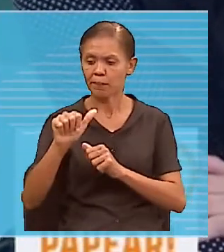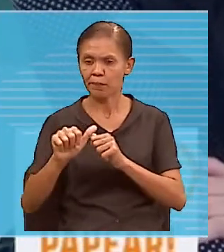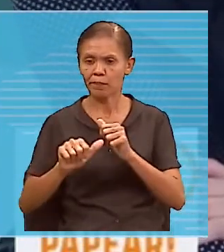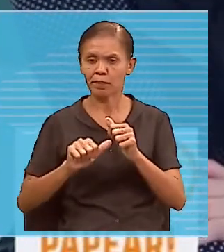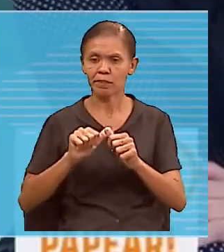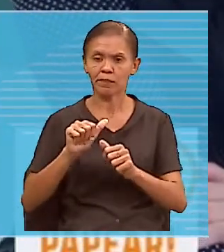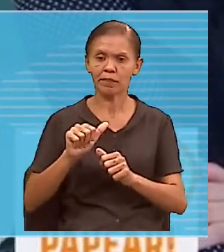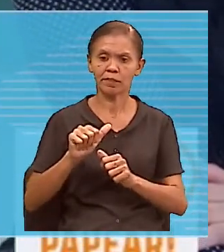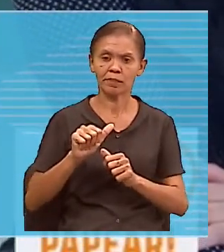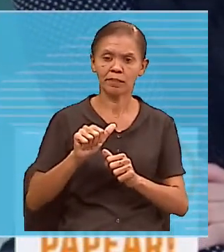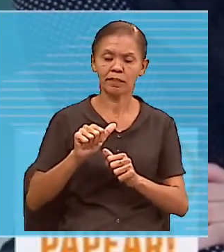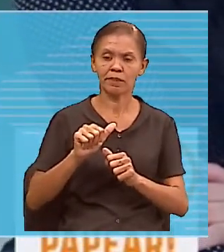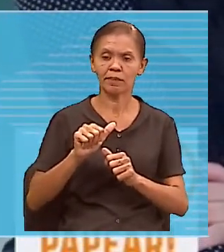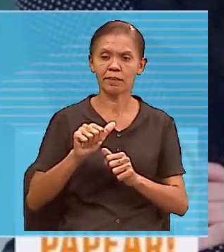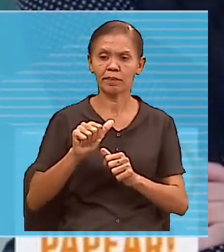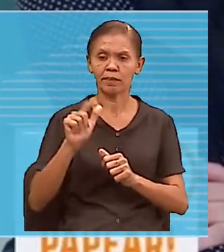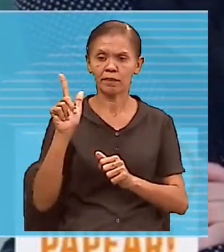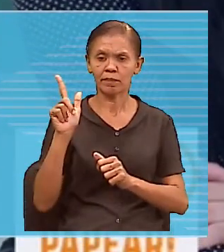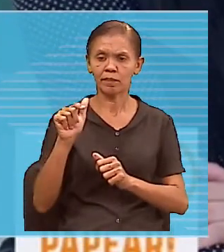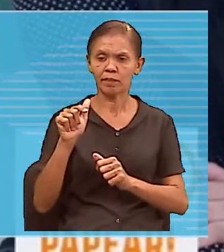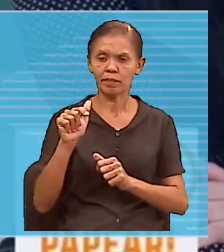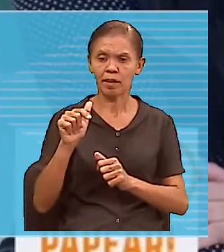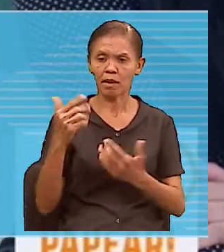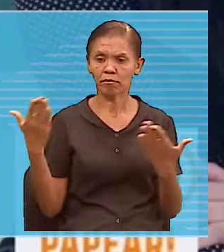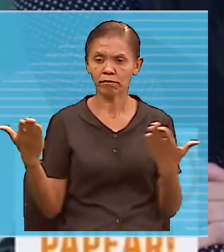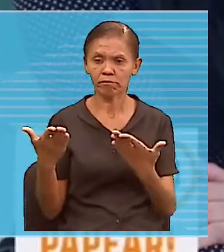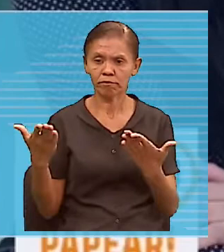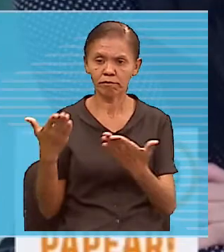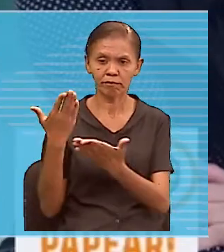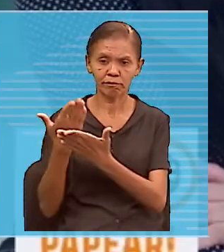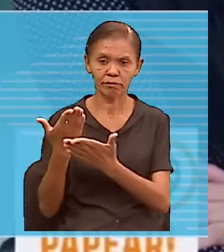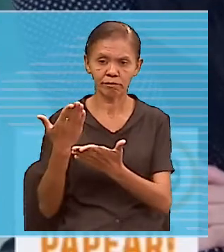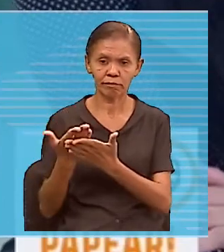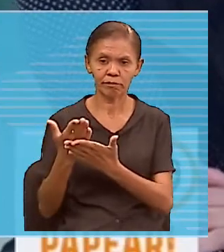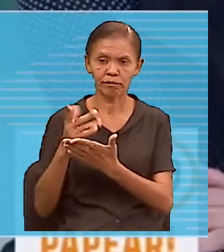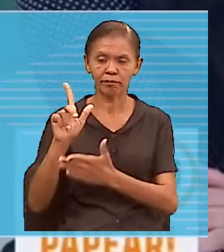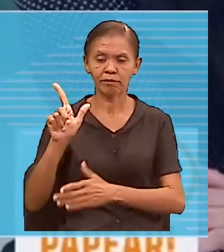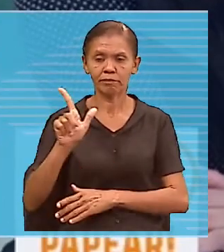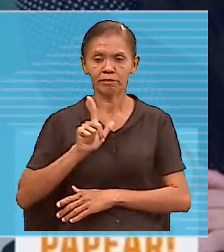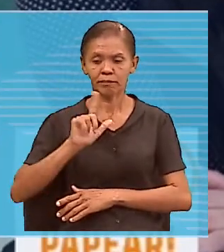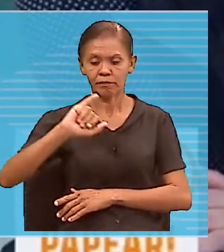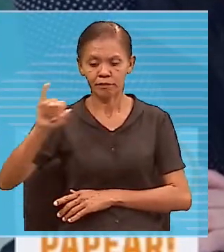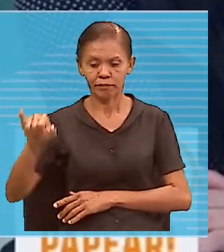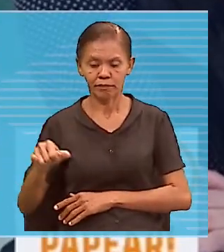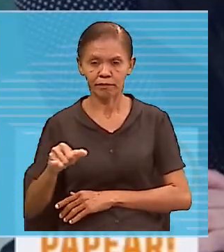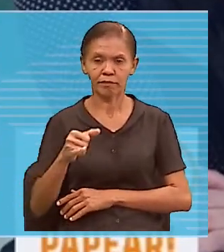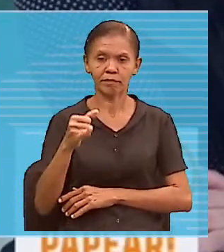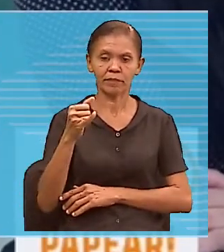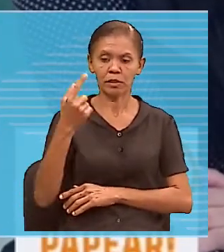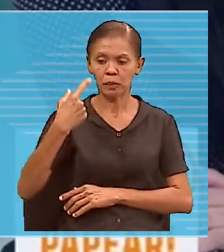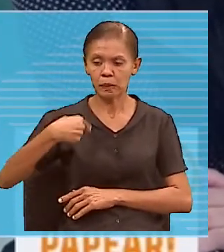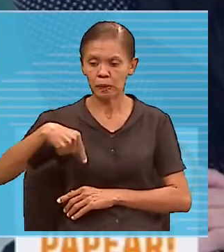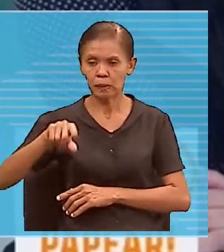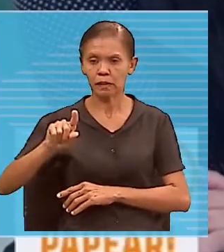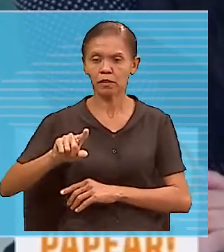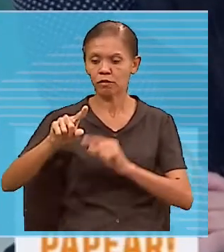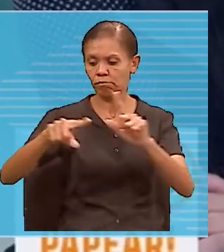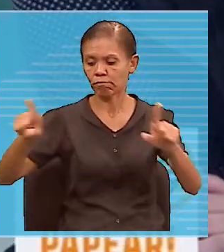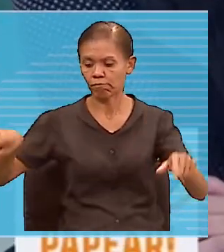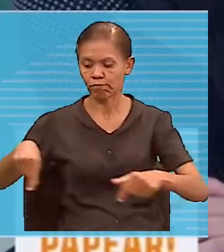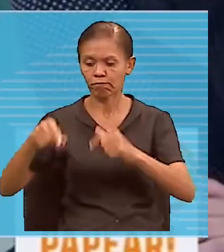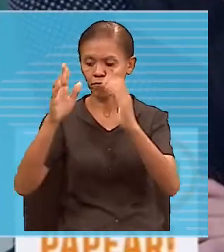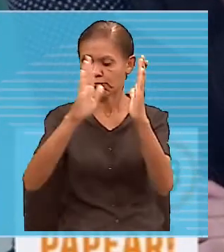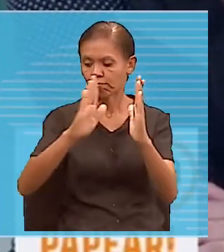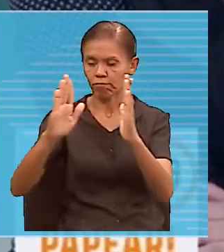de ir na biblioteca, pegarem alguns livros e também levarem para casa, para não só conhecer novas histórias, mas também como